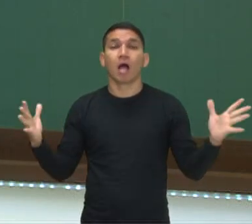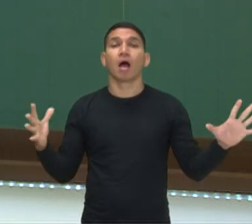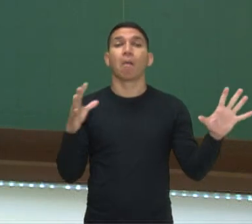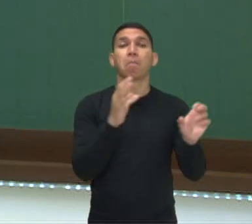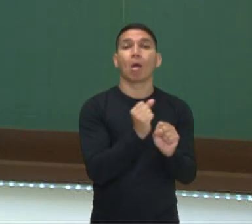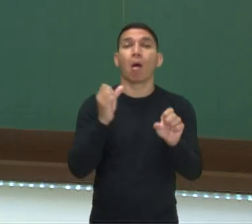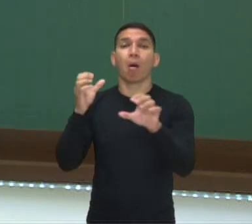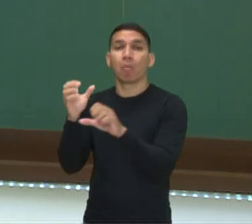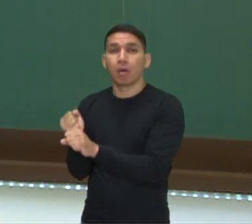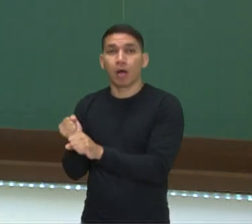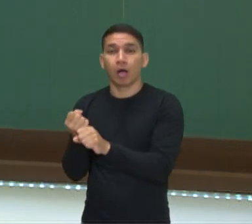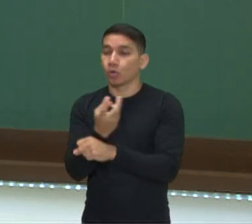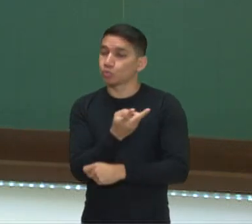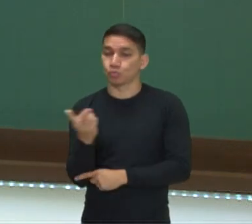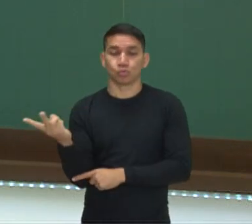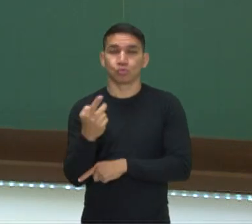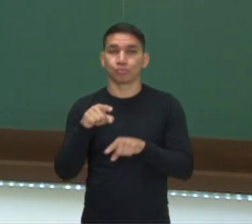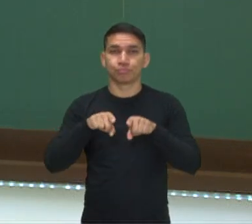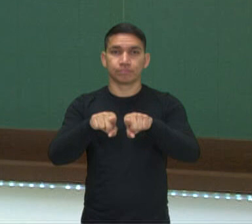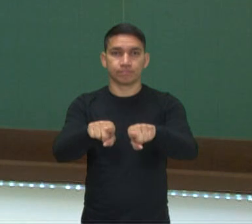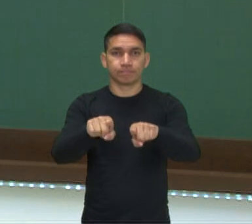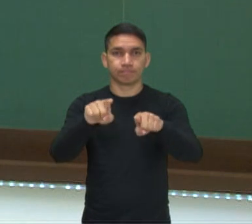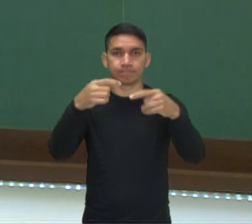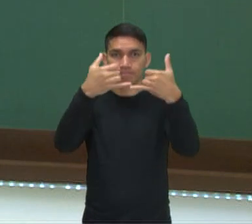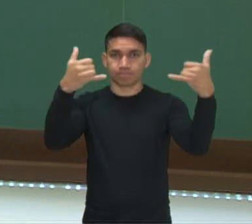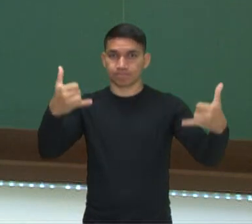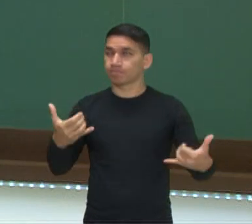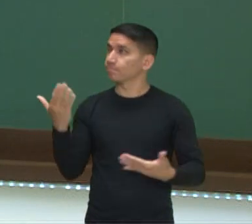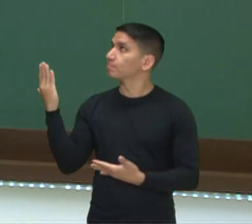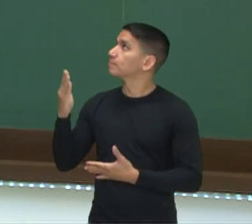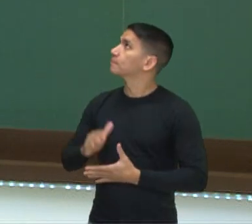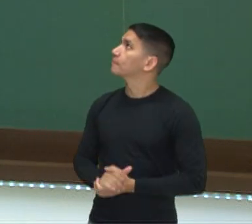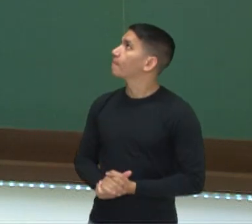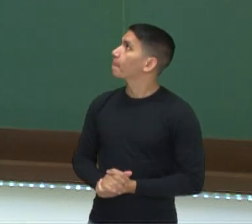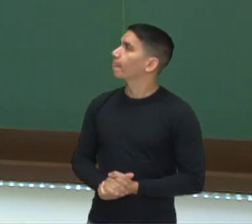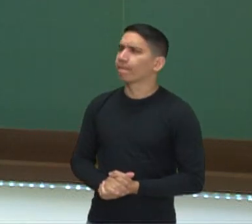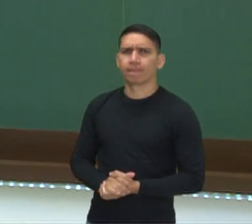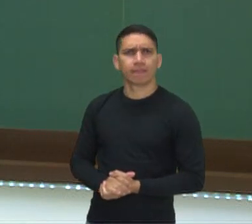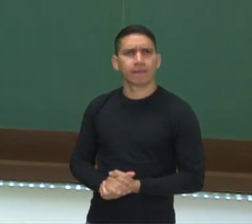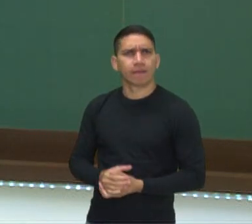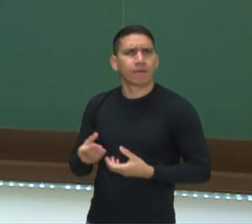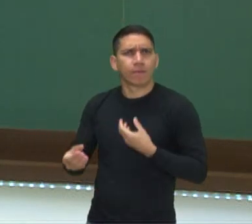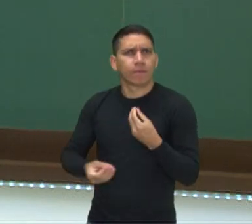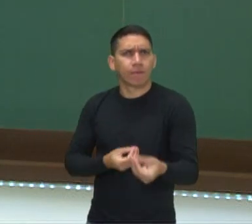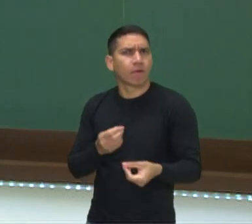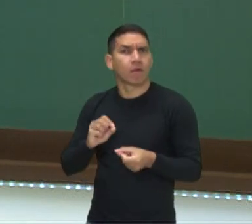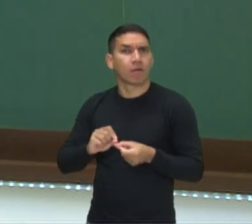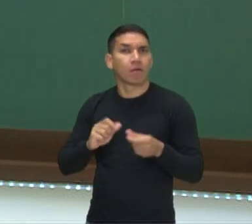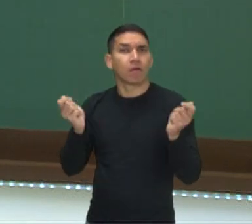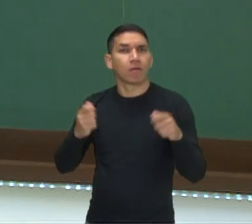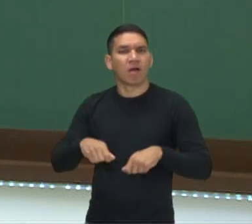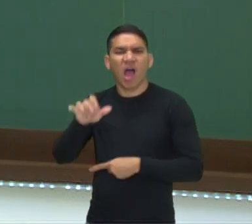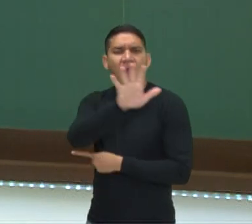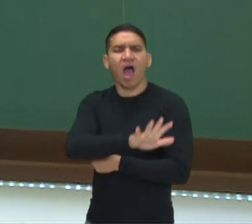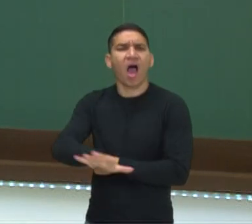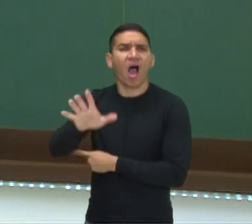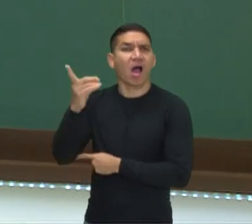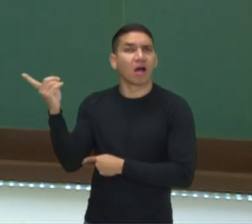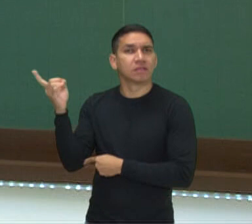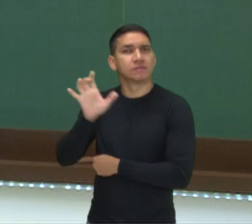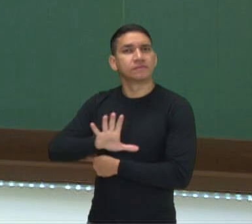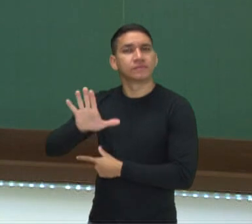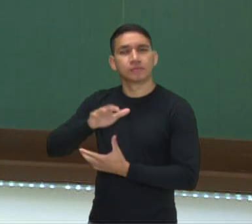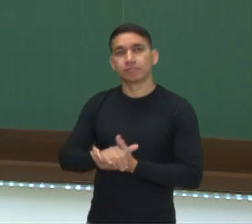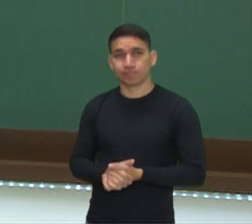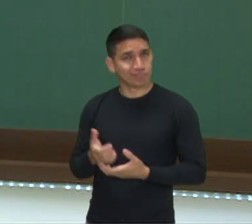somando essas duas medidas aqui. De que maneira podemos representar a área dessa figura?